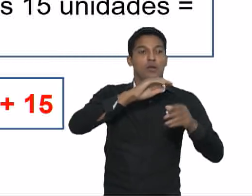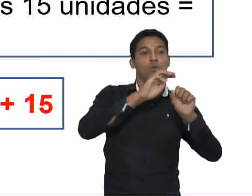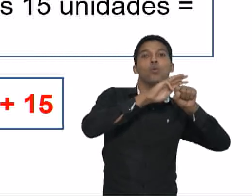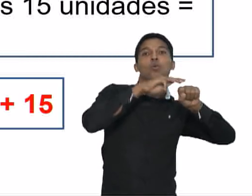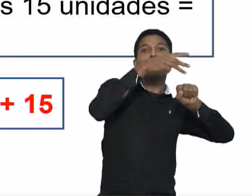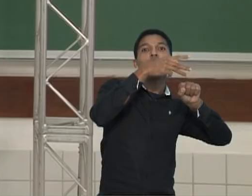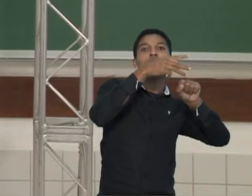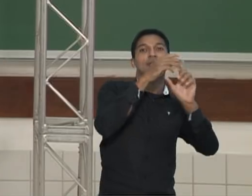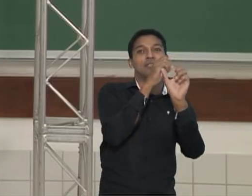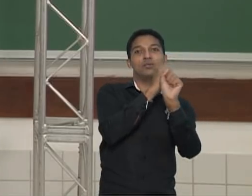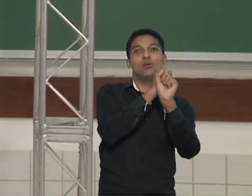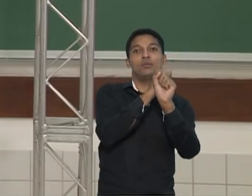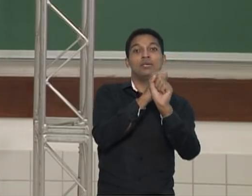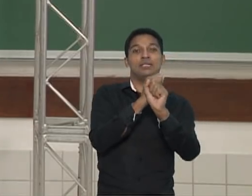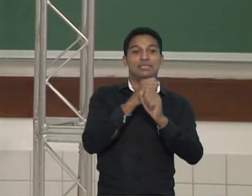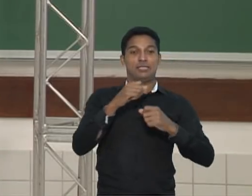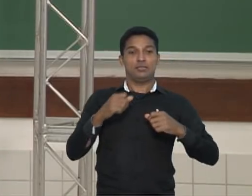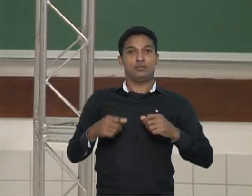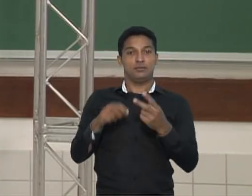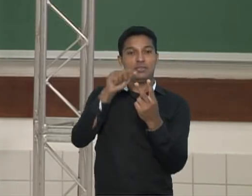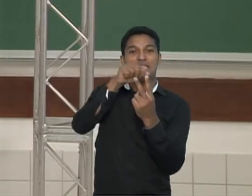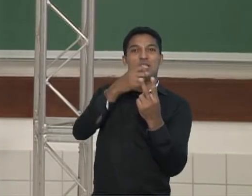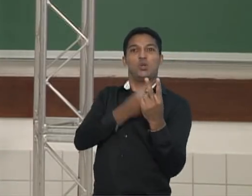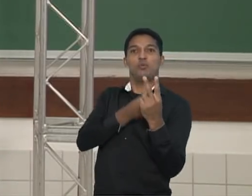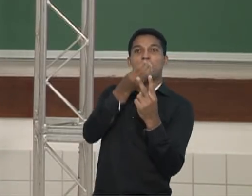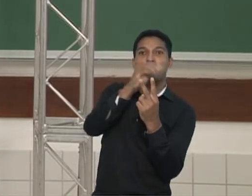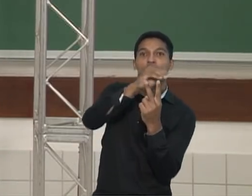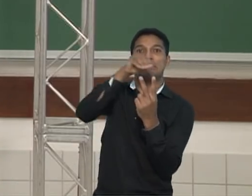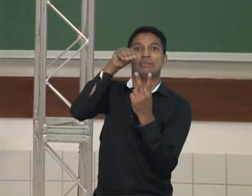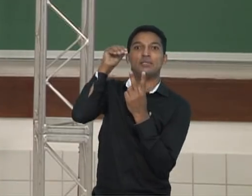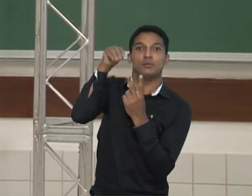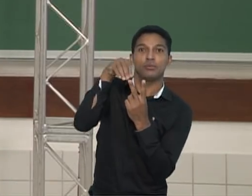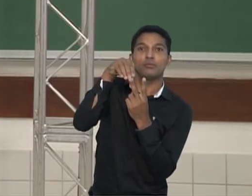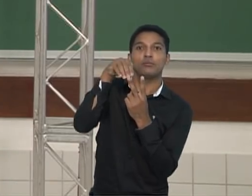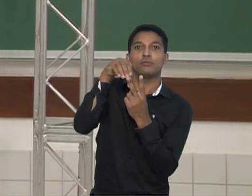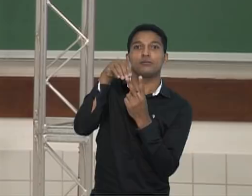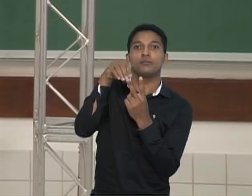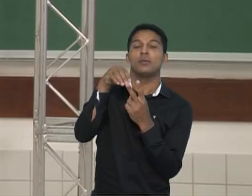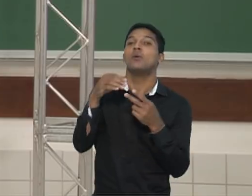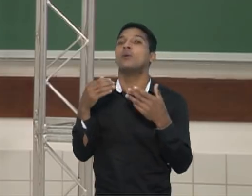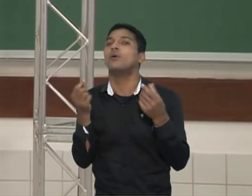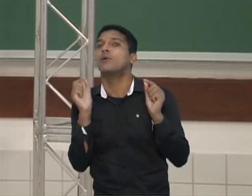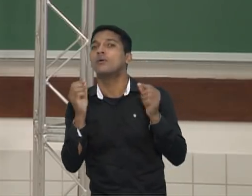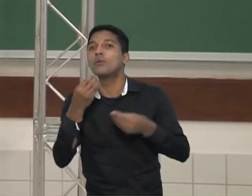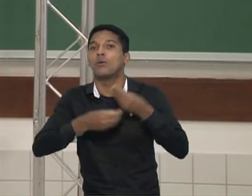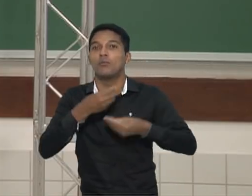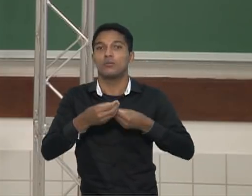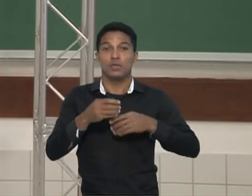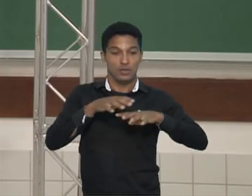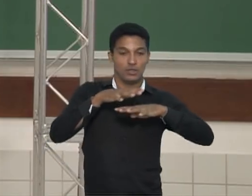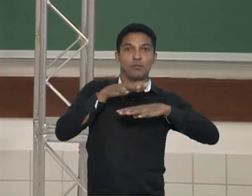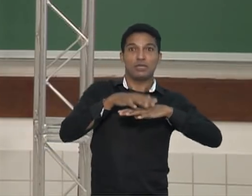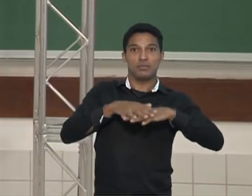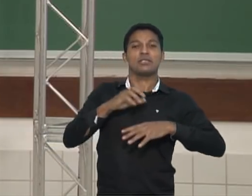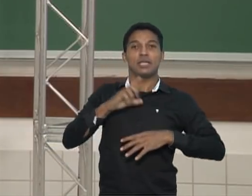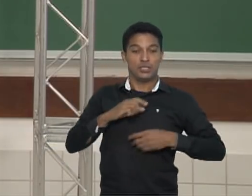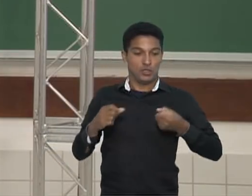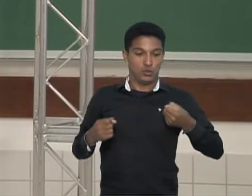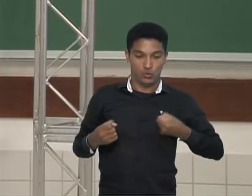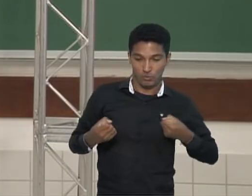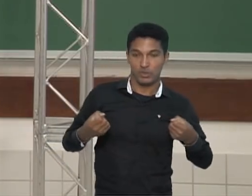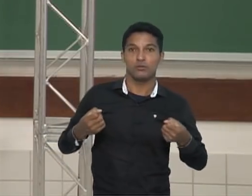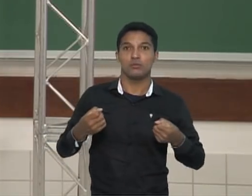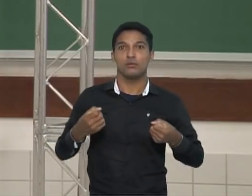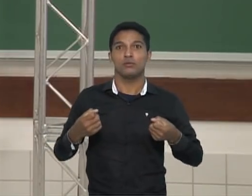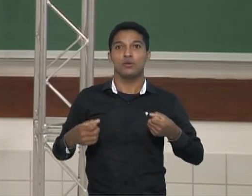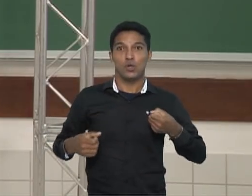na matemática, quando nós temos em um contexto, num texto assim, dois números, só que